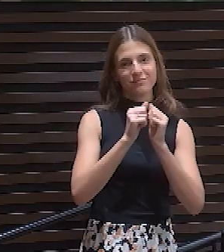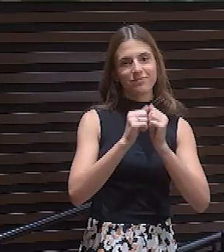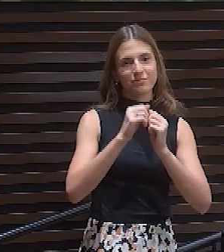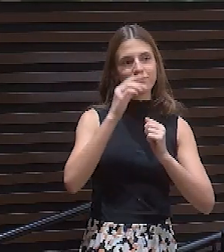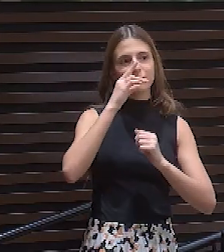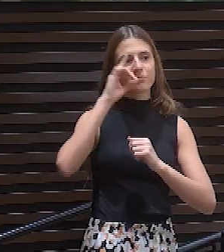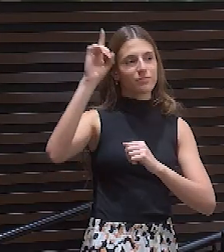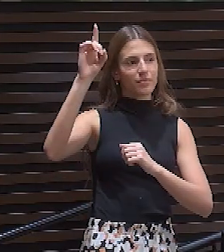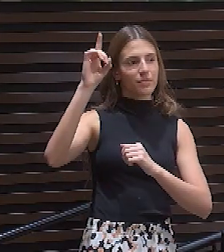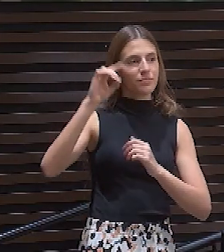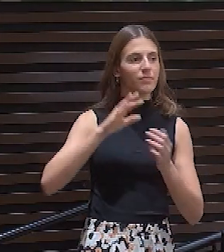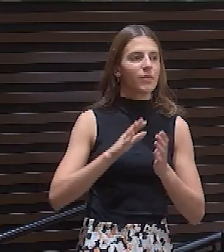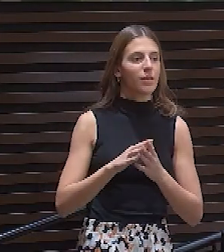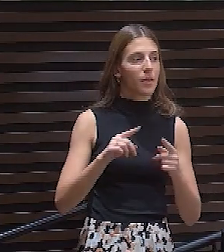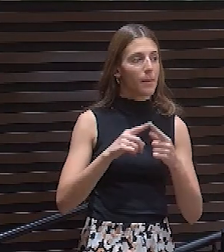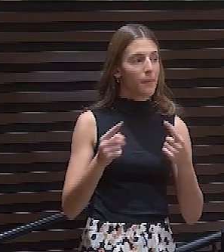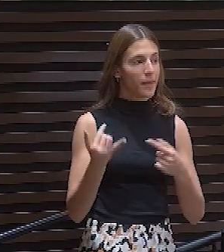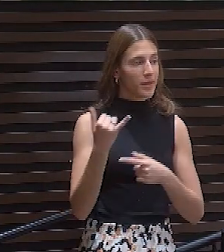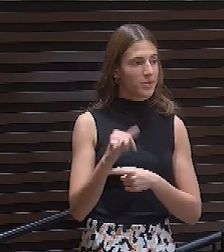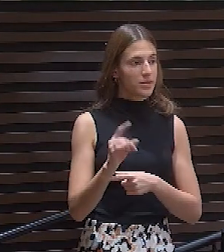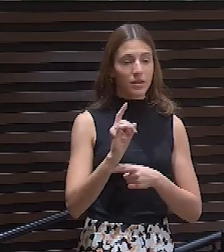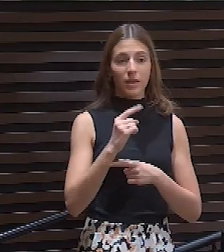que lembrou de mim,